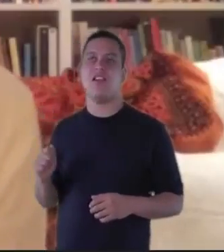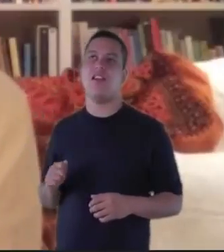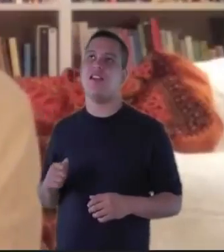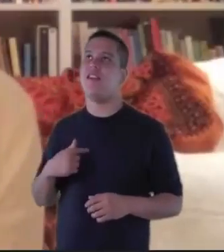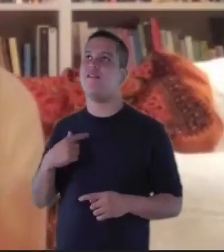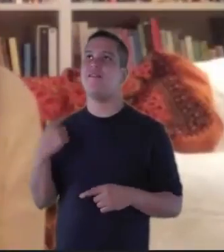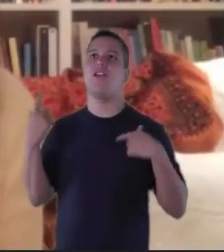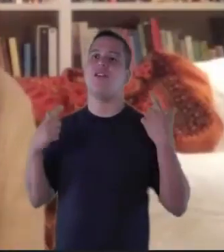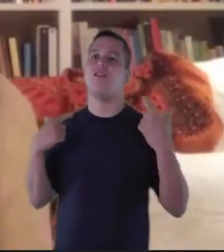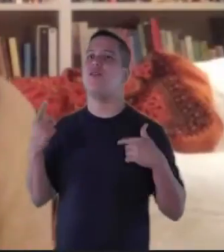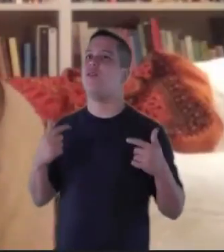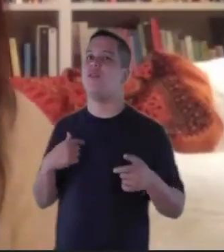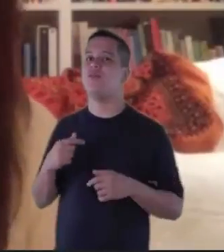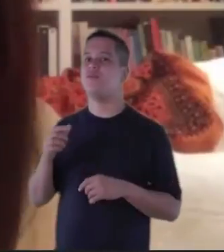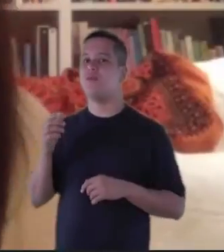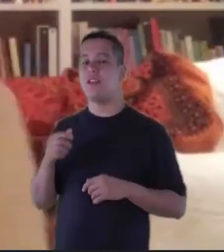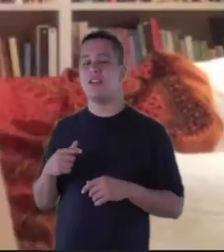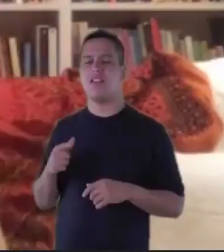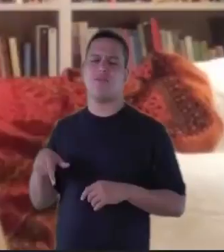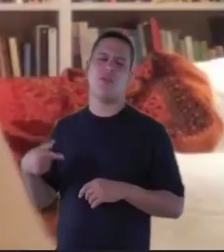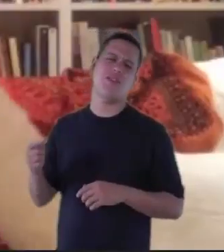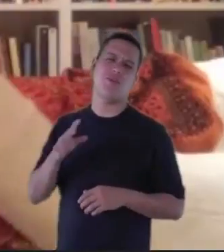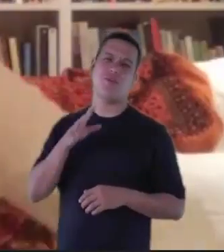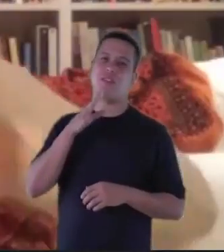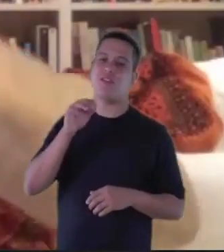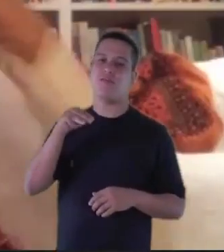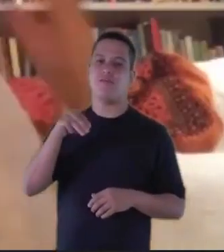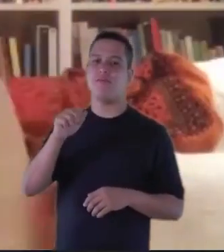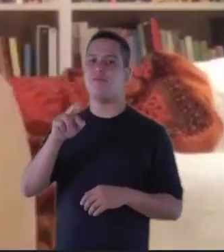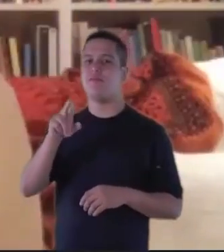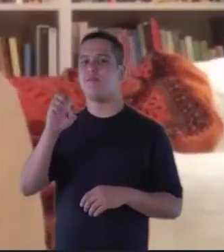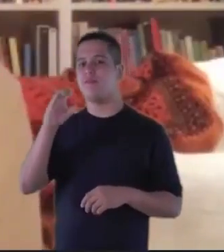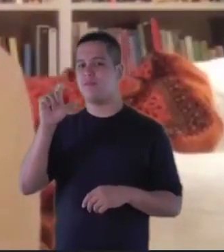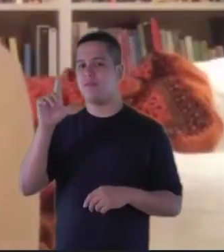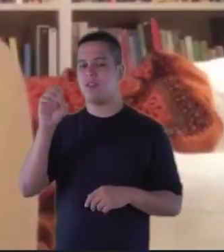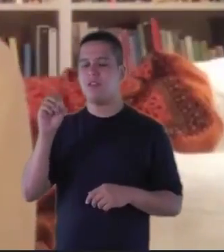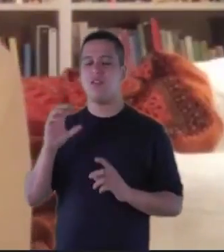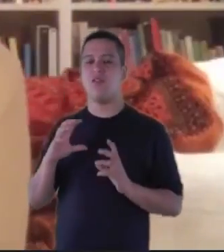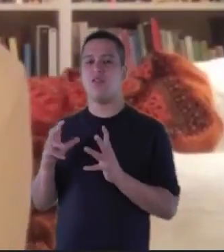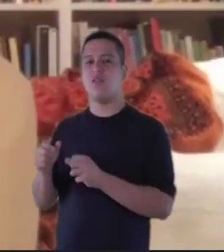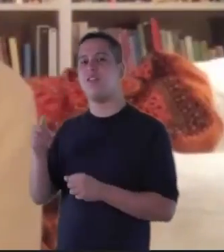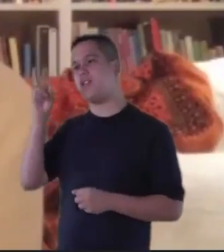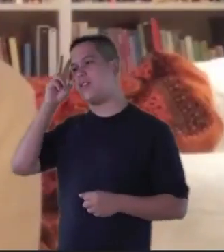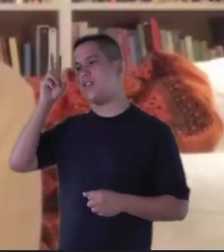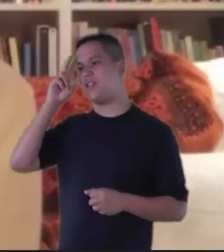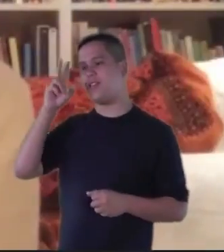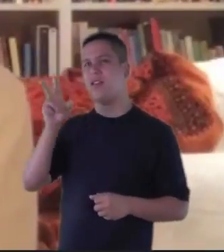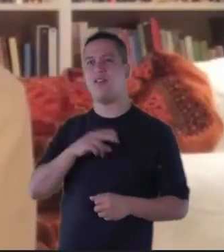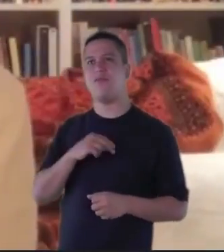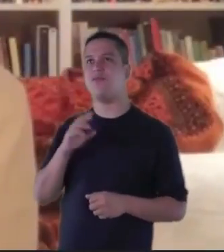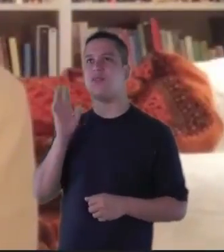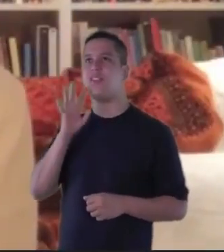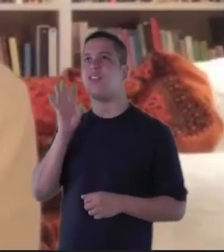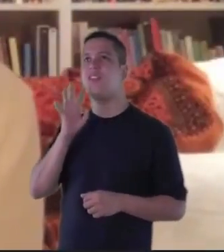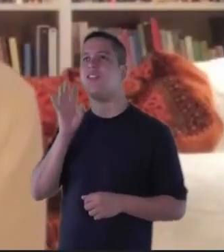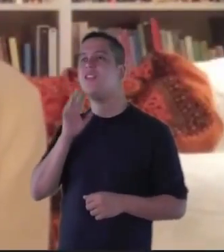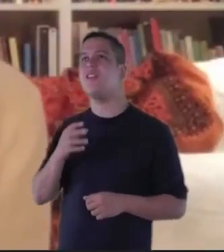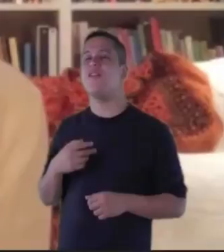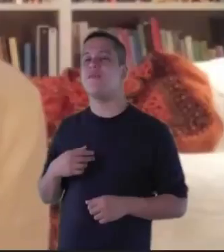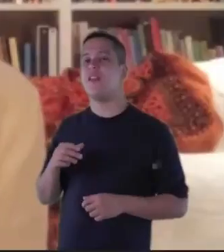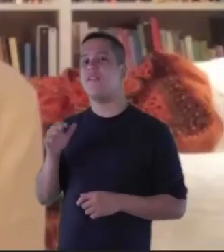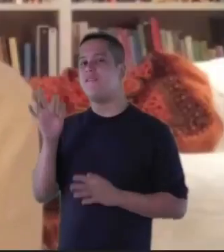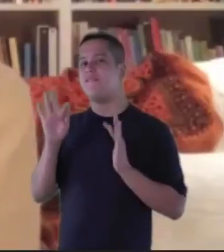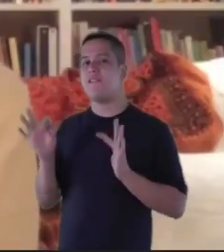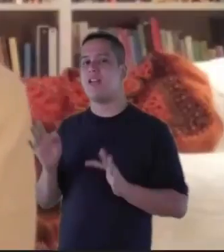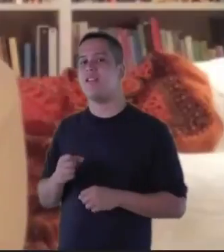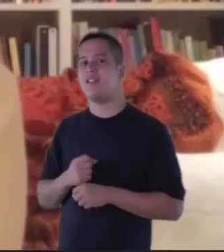E aí conheci o Marcelo, né? E toda aquela história. Nossa, foi muito legal. Assim, o Feliz Ano Velho na minha vida